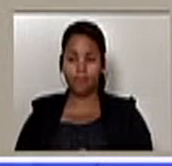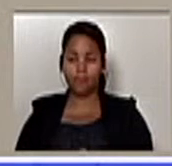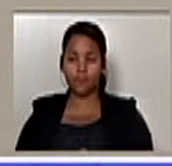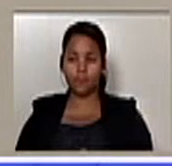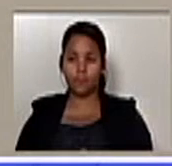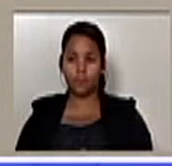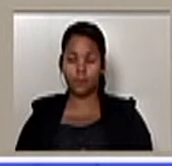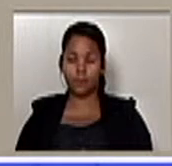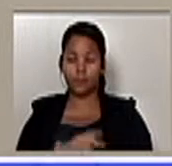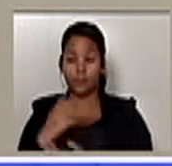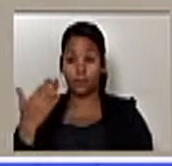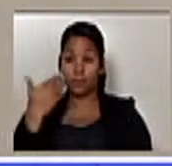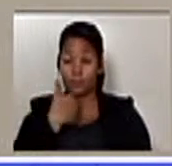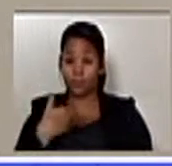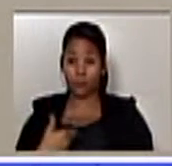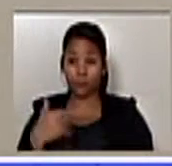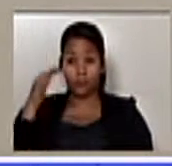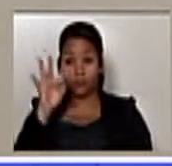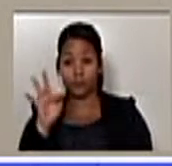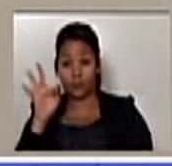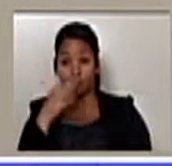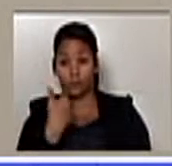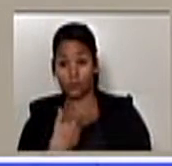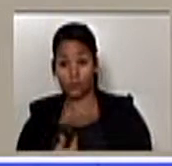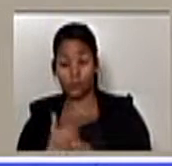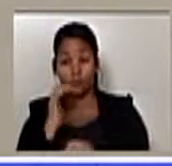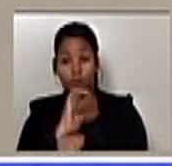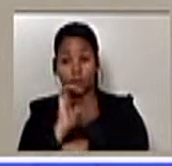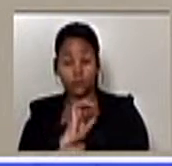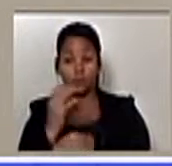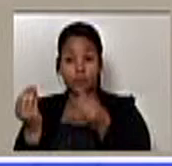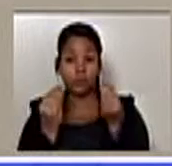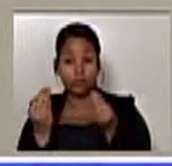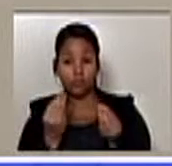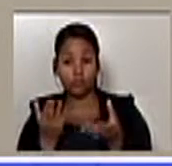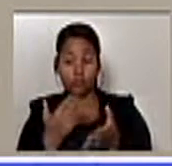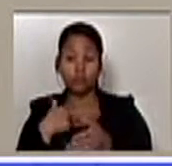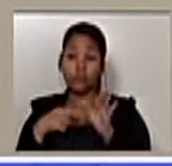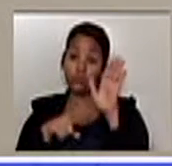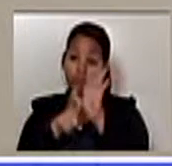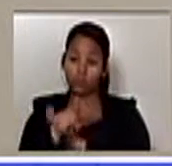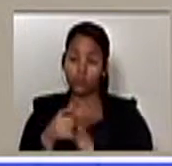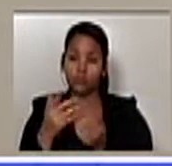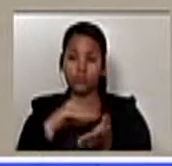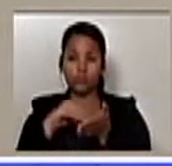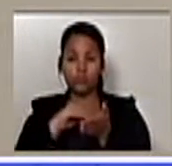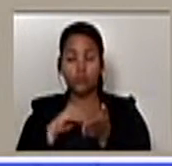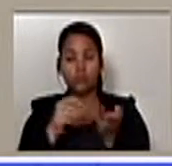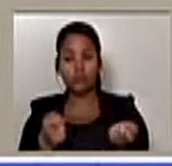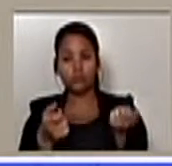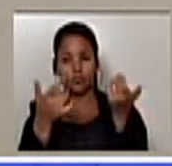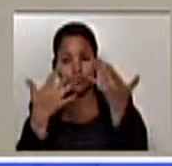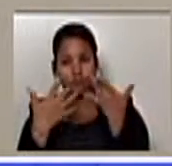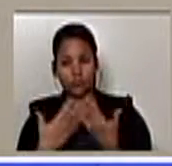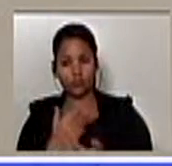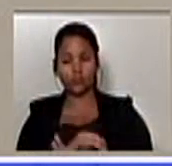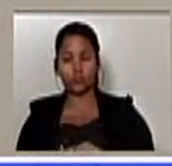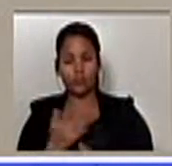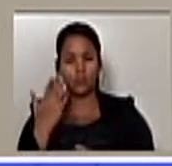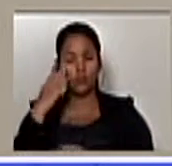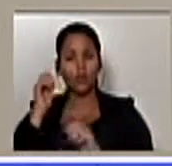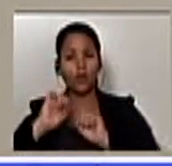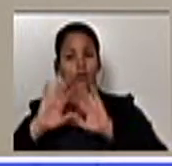Comunicações, sobre a CEAL? Eu queria ver a opinião do secretário nesse sentido e, se pudesse, até um melhor esclarecimento